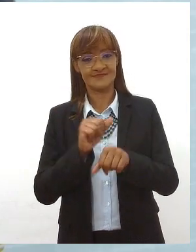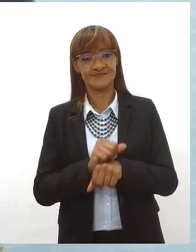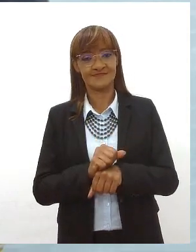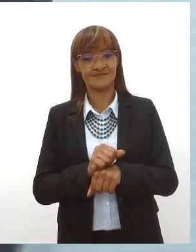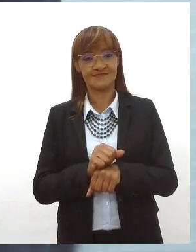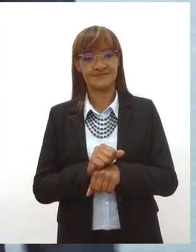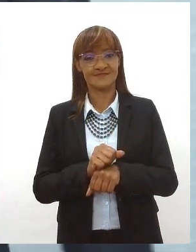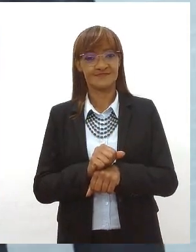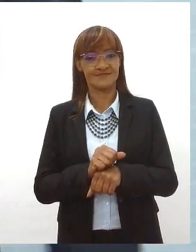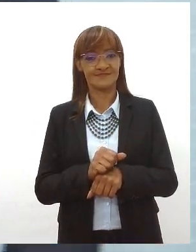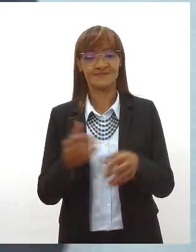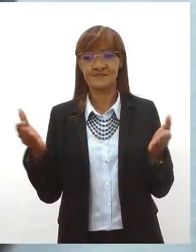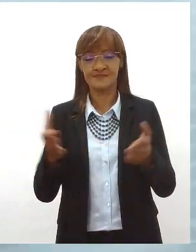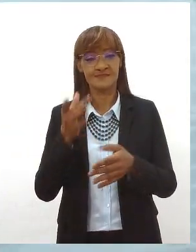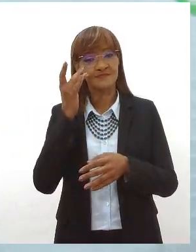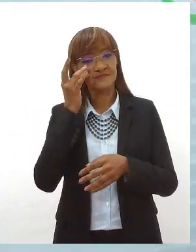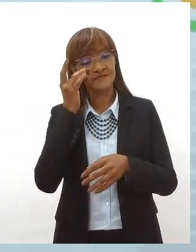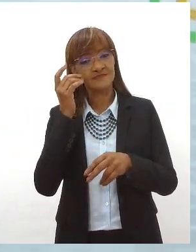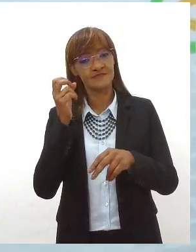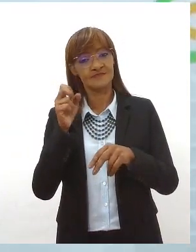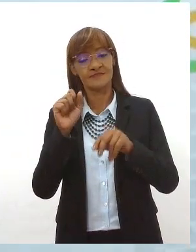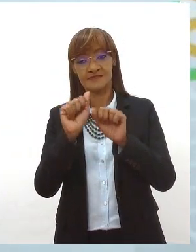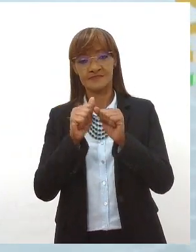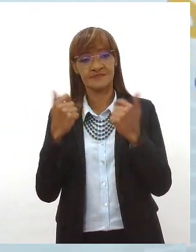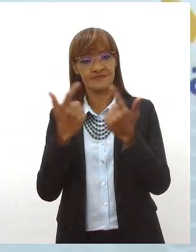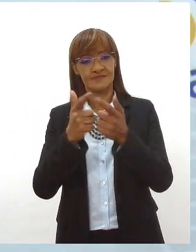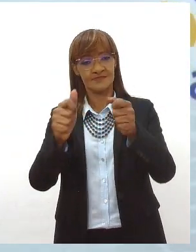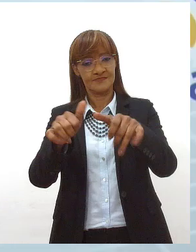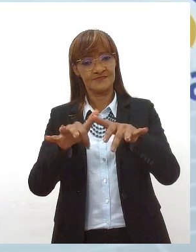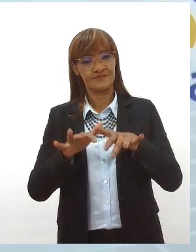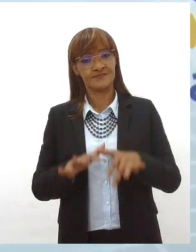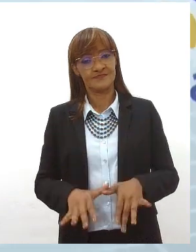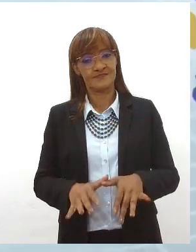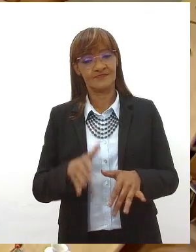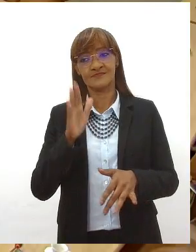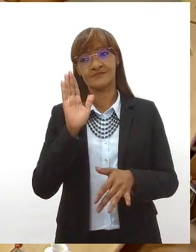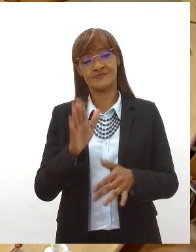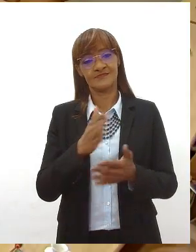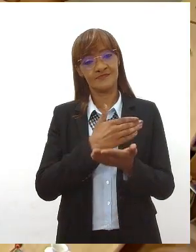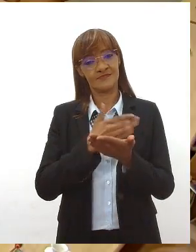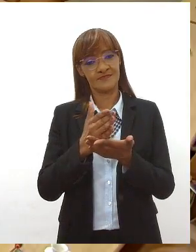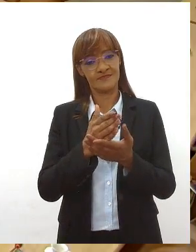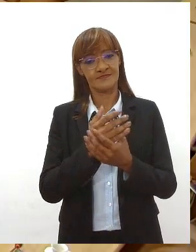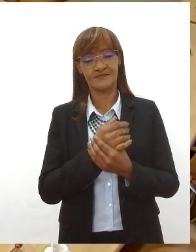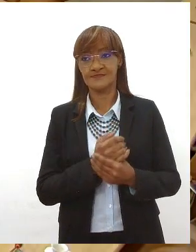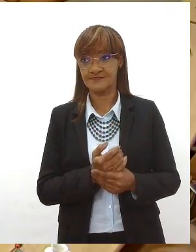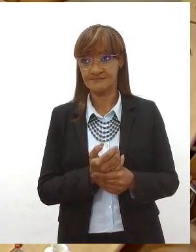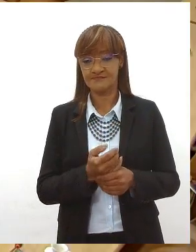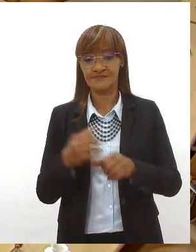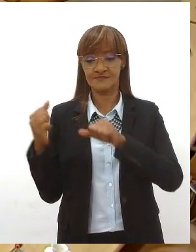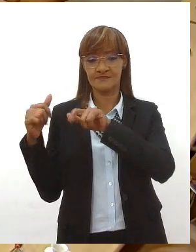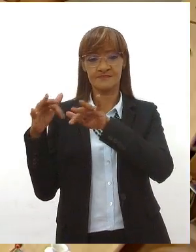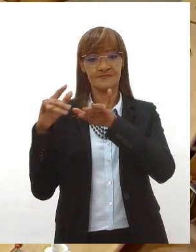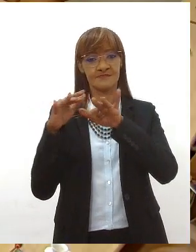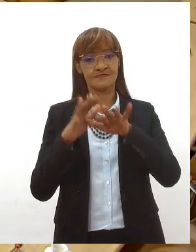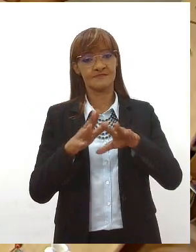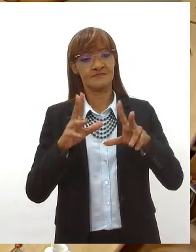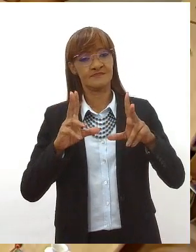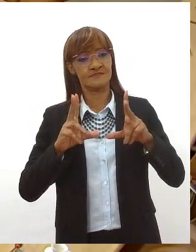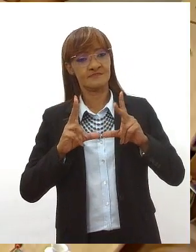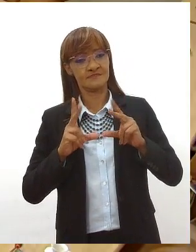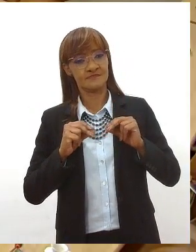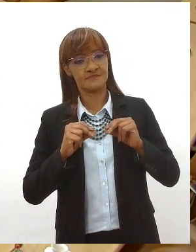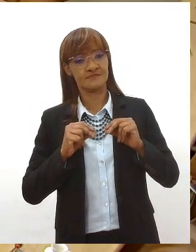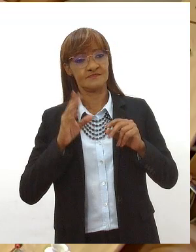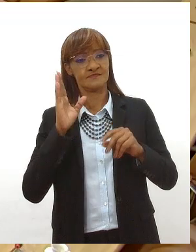da casa Pedro Barreto de Andrade, que já começa a estar movimentado, recebendo aí as homenageadas deste dia. Nós